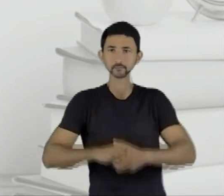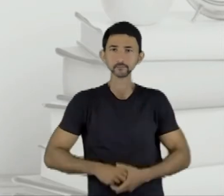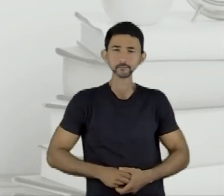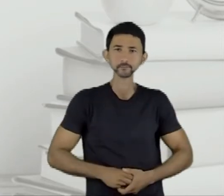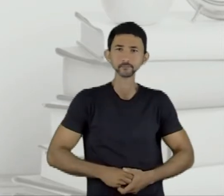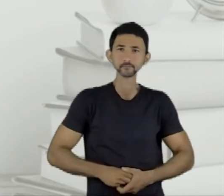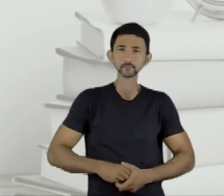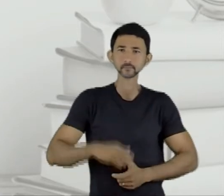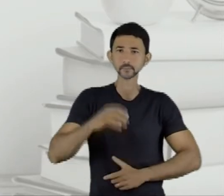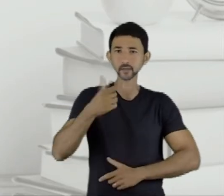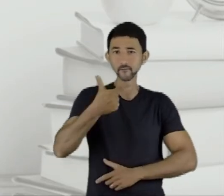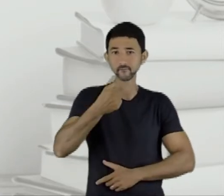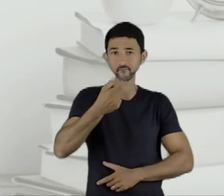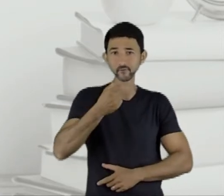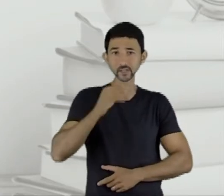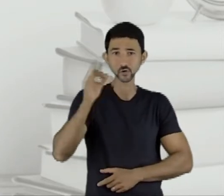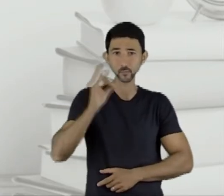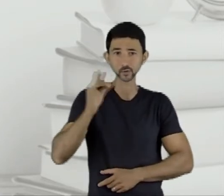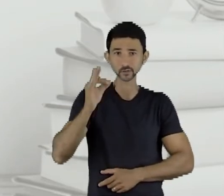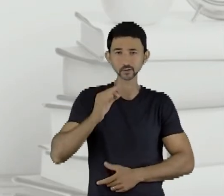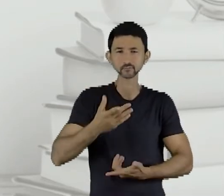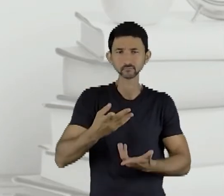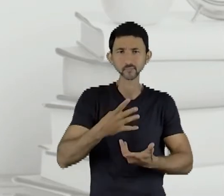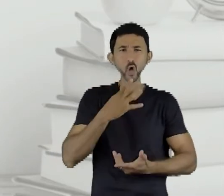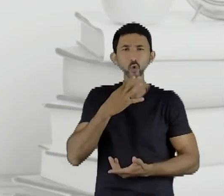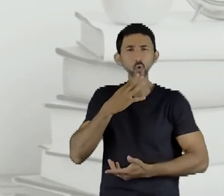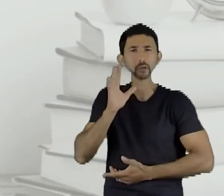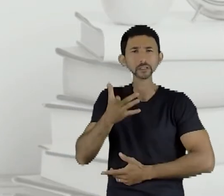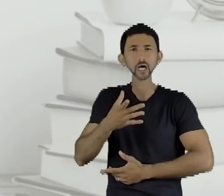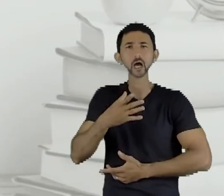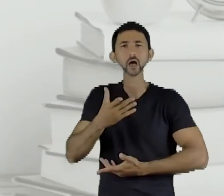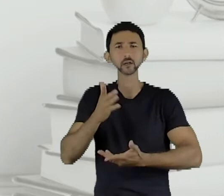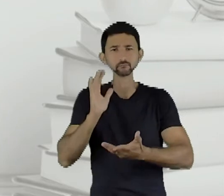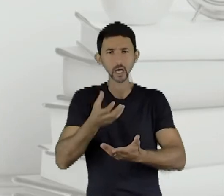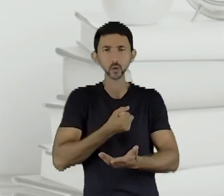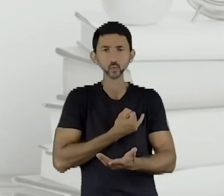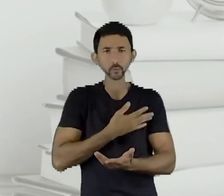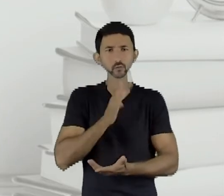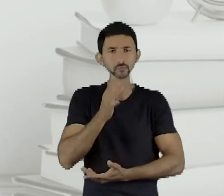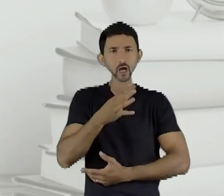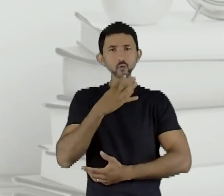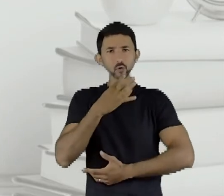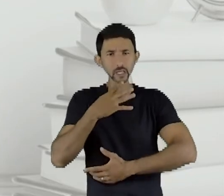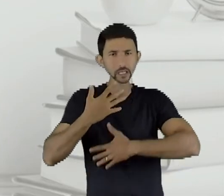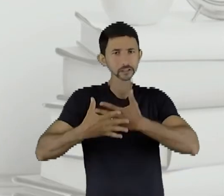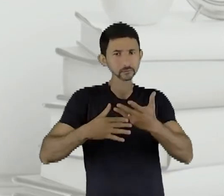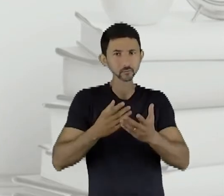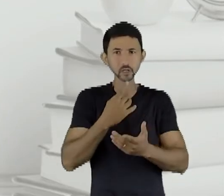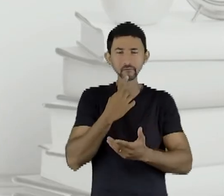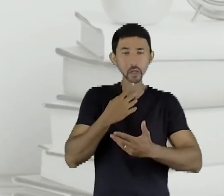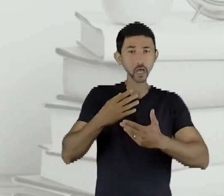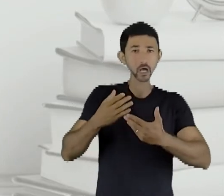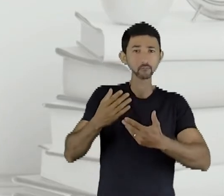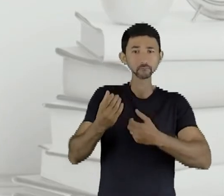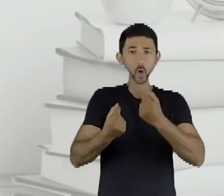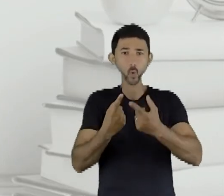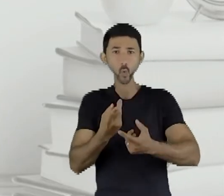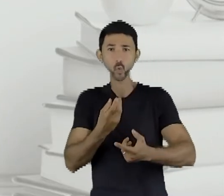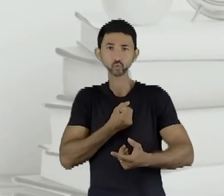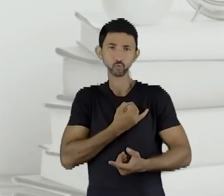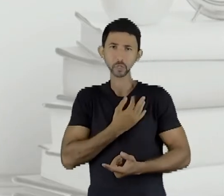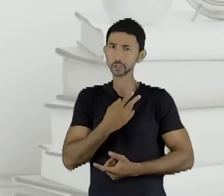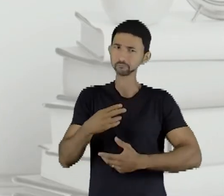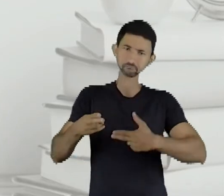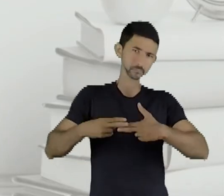desses números vocês já conhecem, claro. Outros vocês também conhecem, vamos dizer assim, mas vocês talvez não usem tanto.